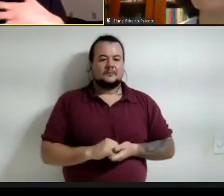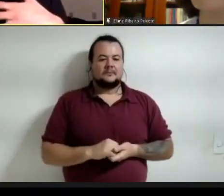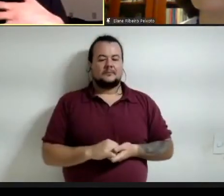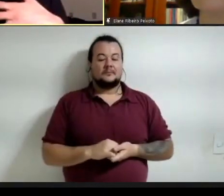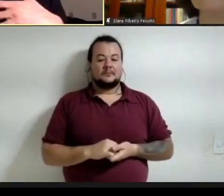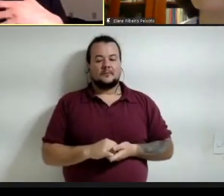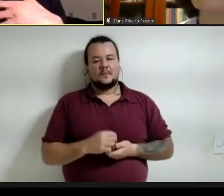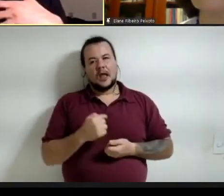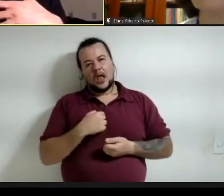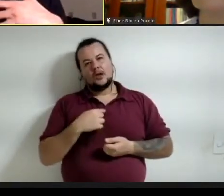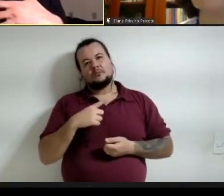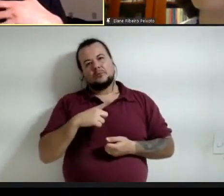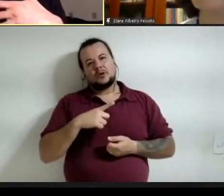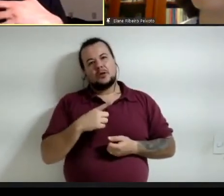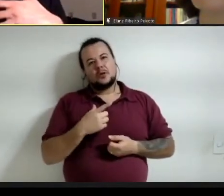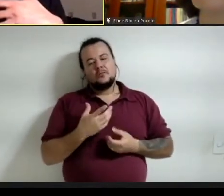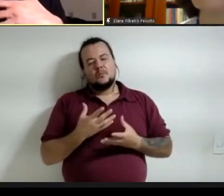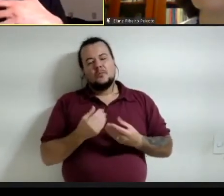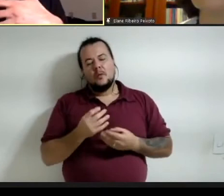eu tenho muita admiração,